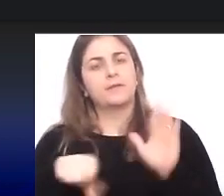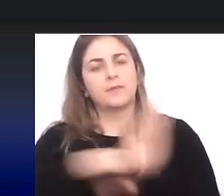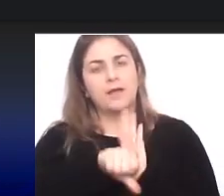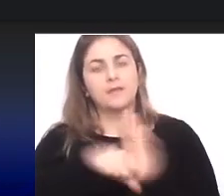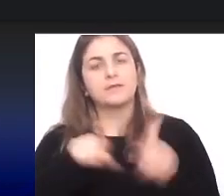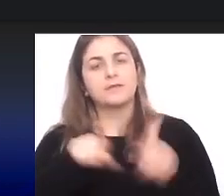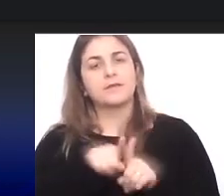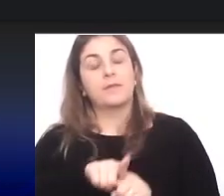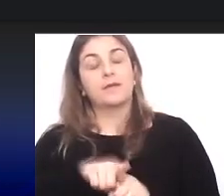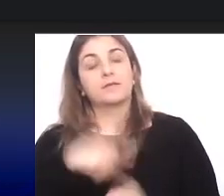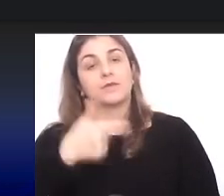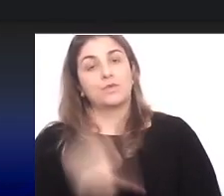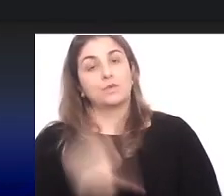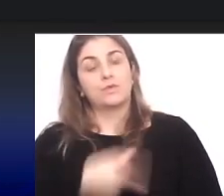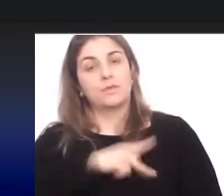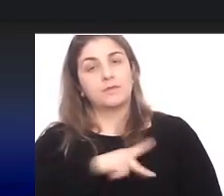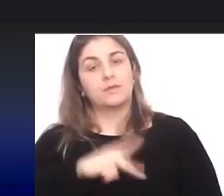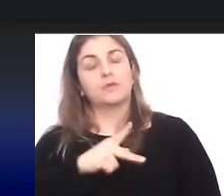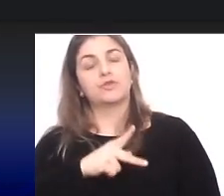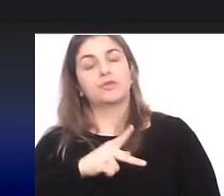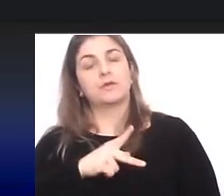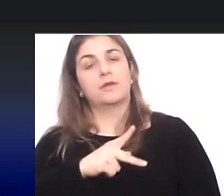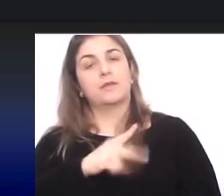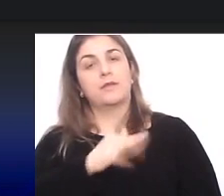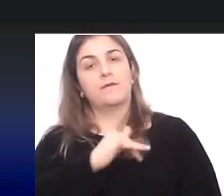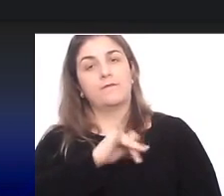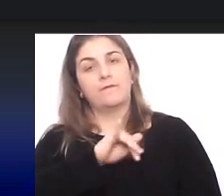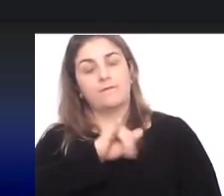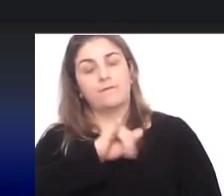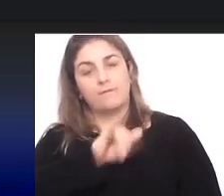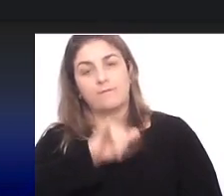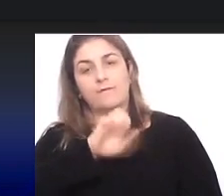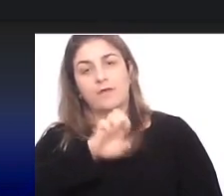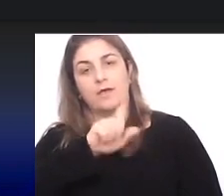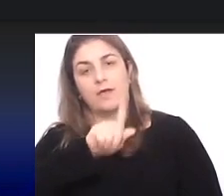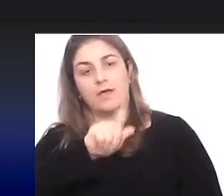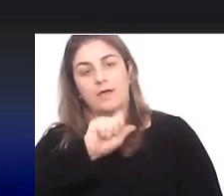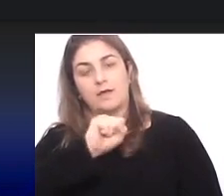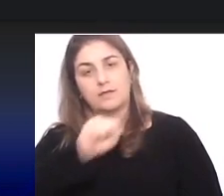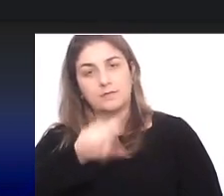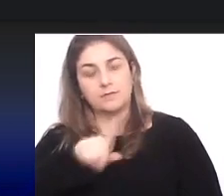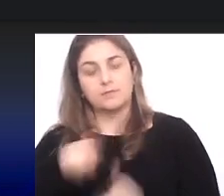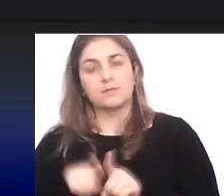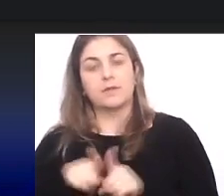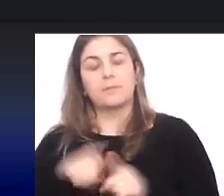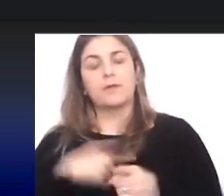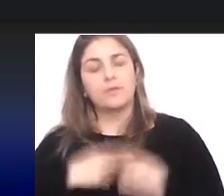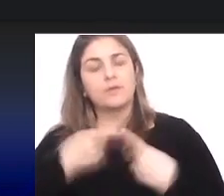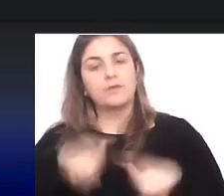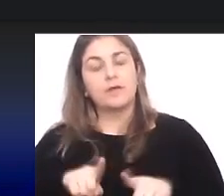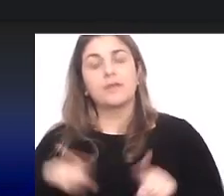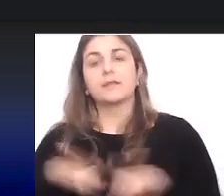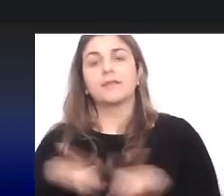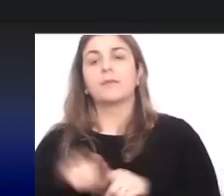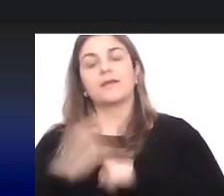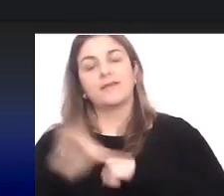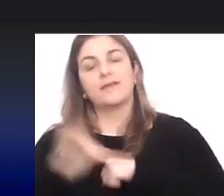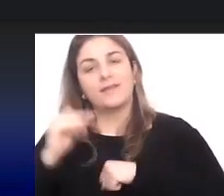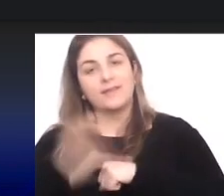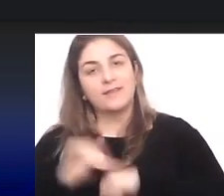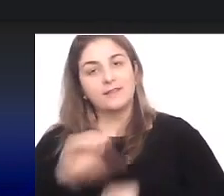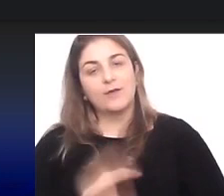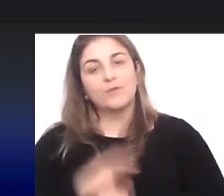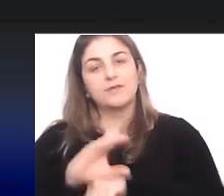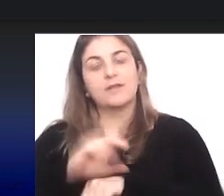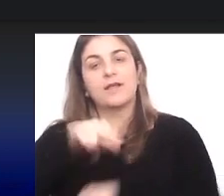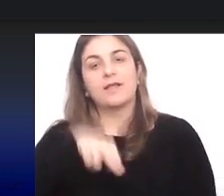CRIERDS, também como debatedora, e a nossa querida conselheira Neuza Bastos,